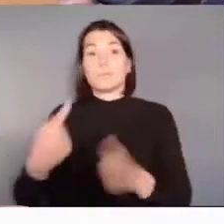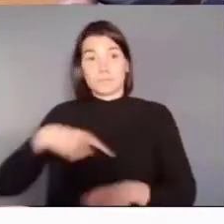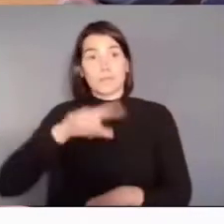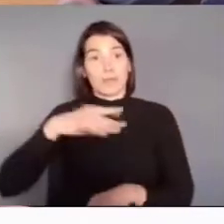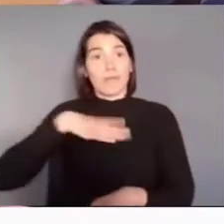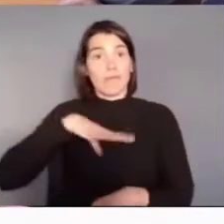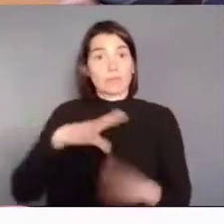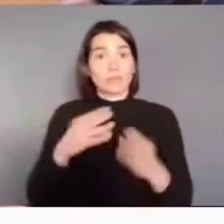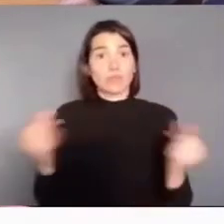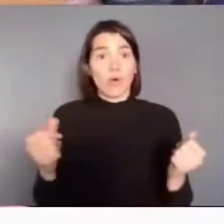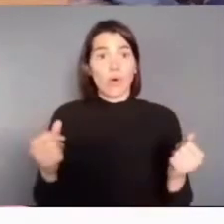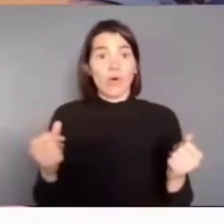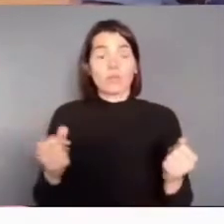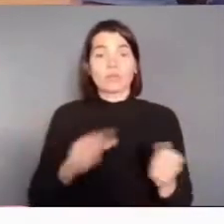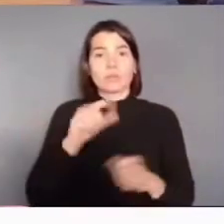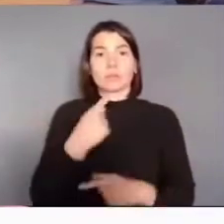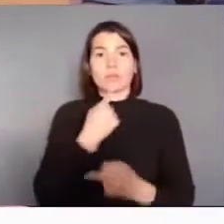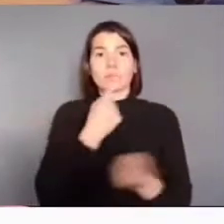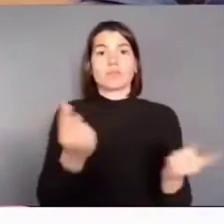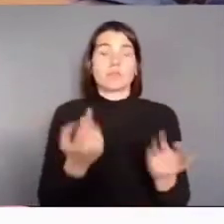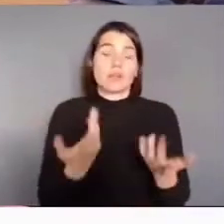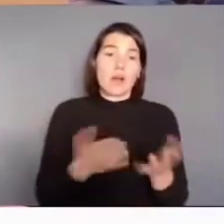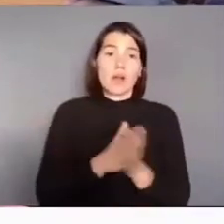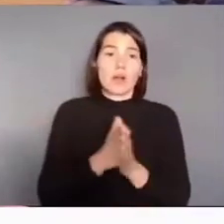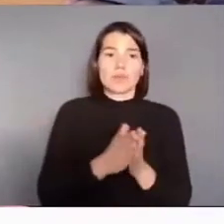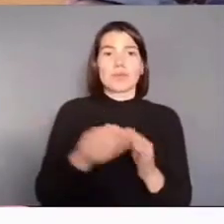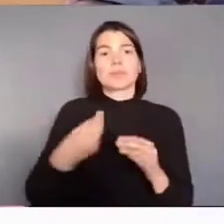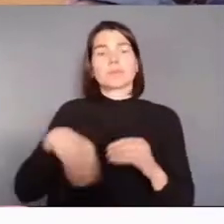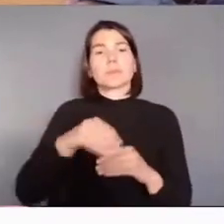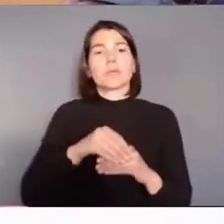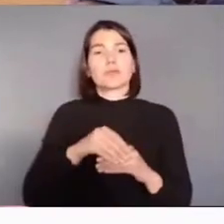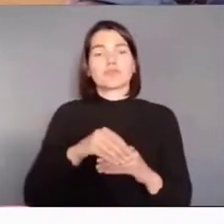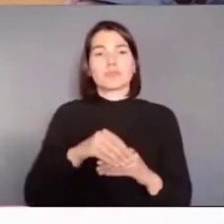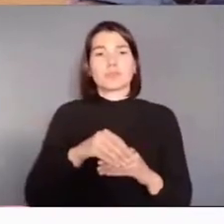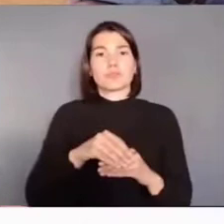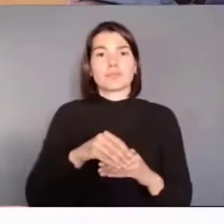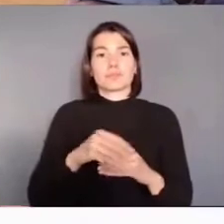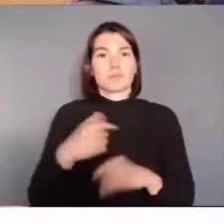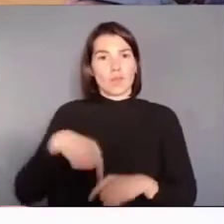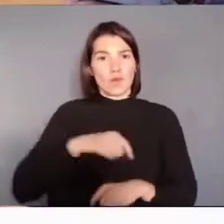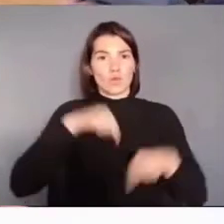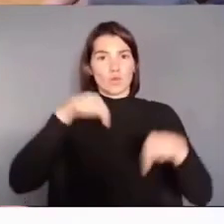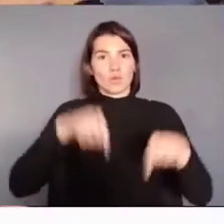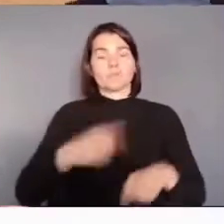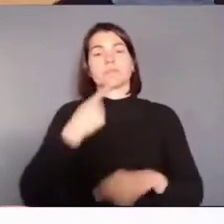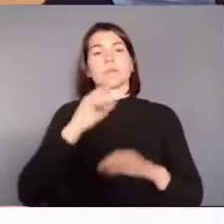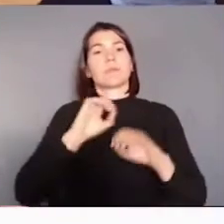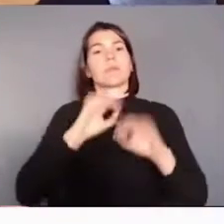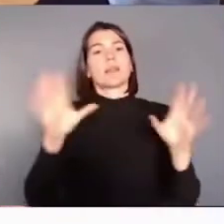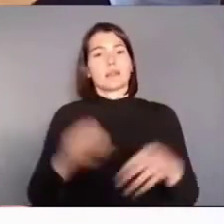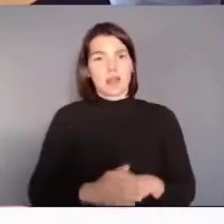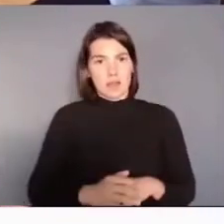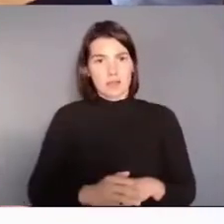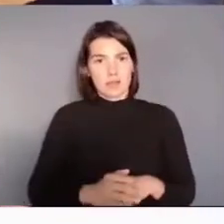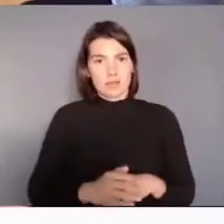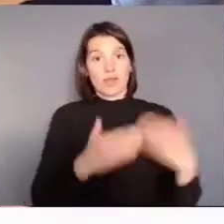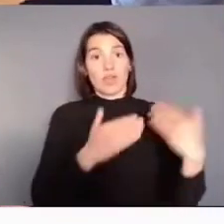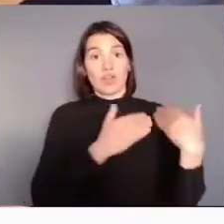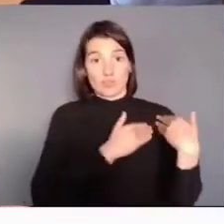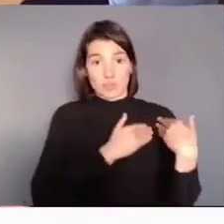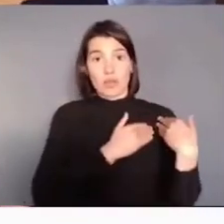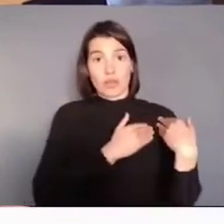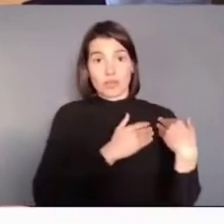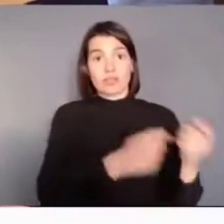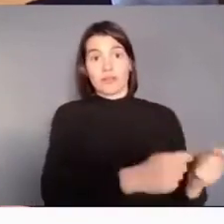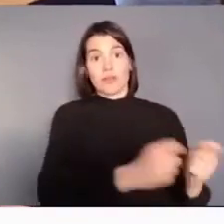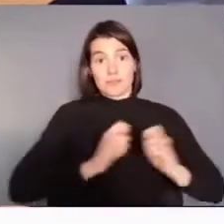resolvidas. Dizer já agora e acrescentar que percebemos hoje porque é que não há transferências, mais transferências